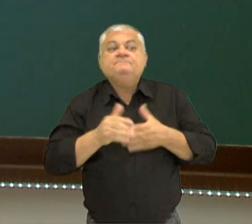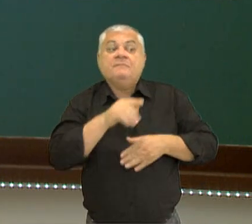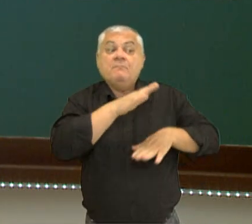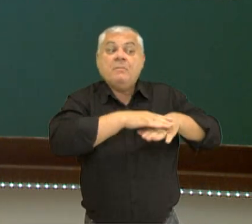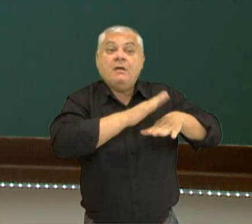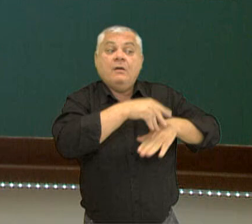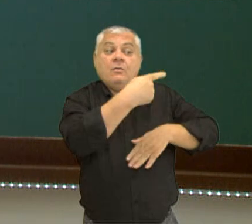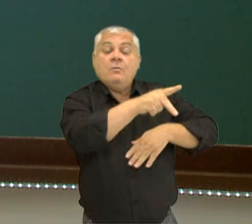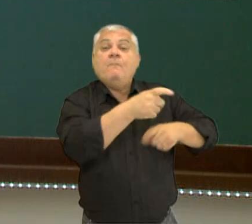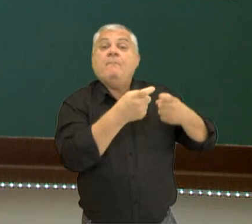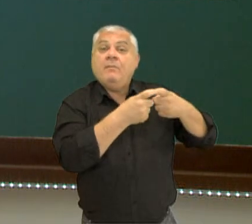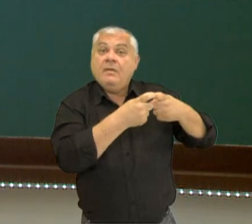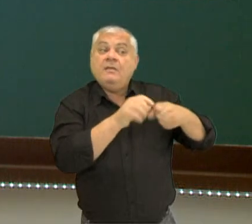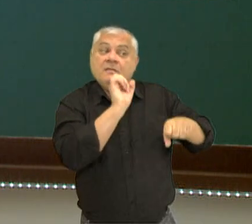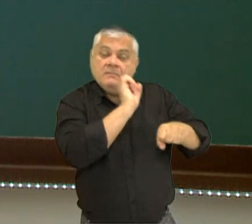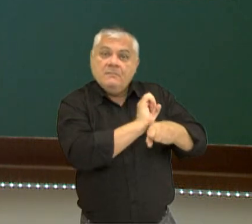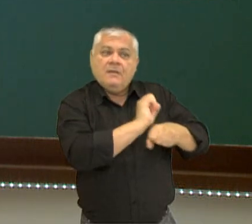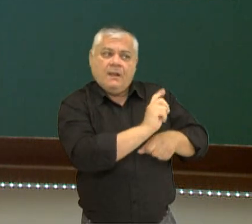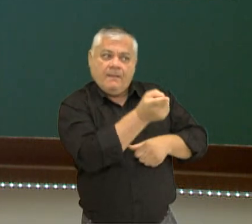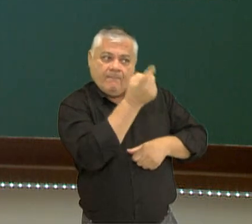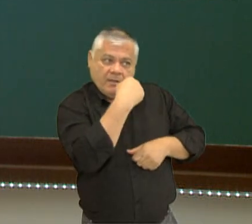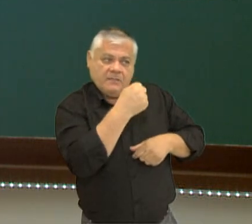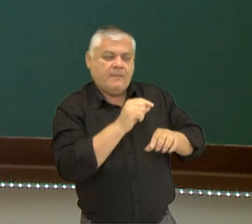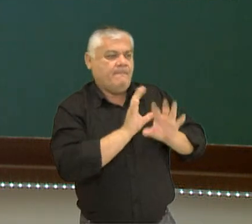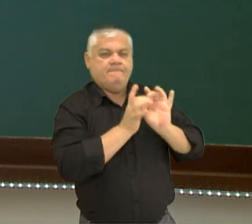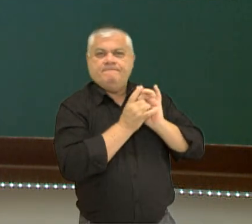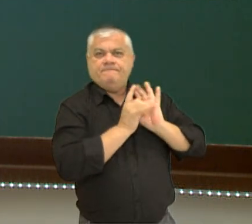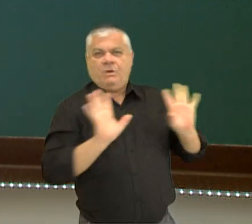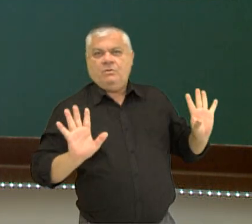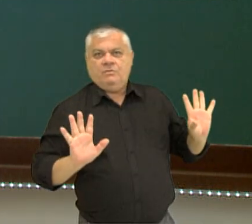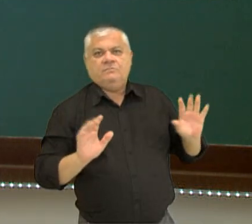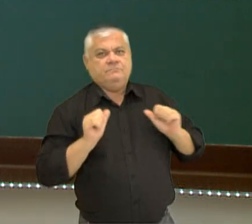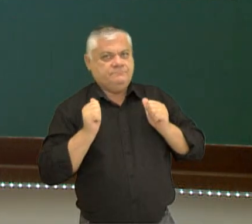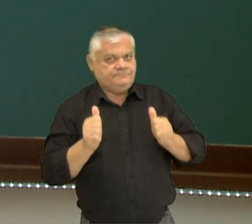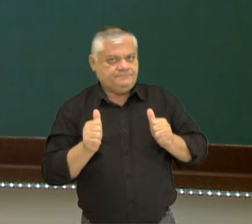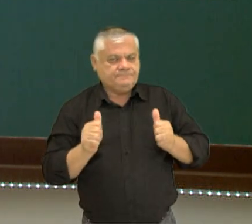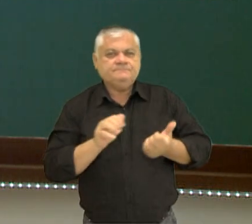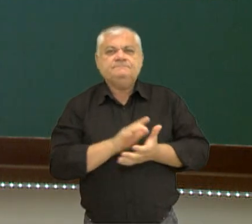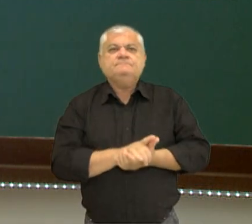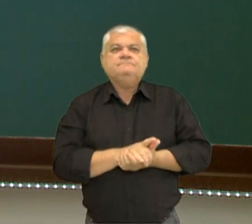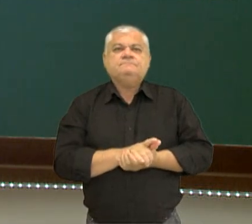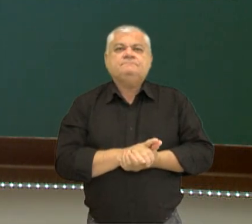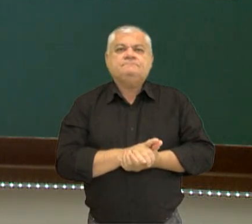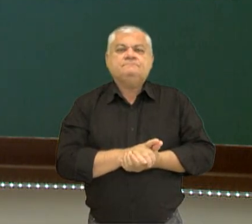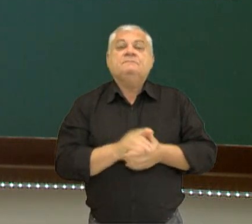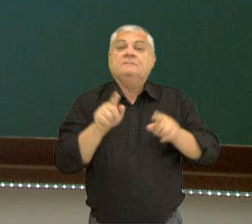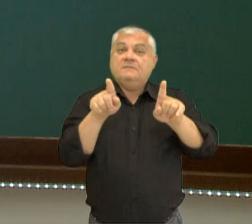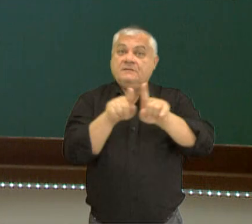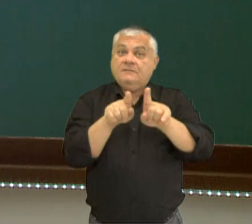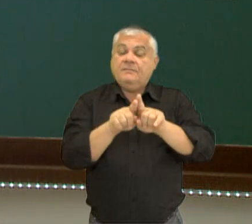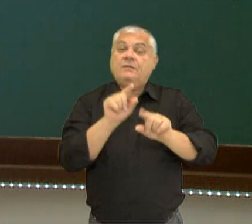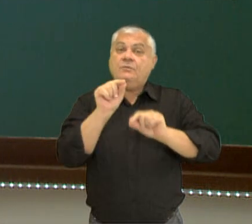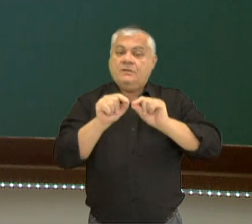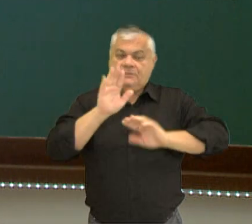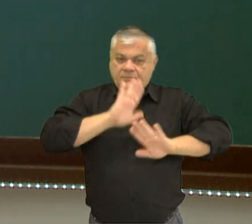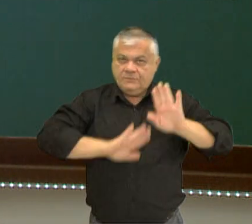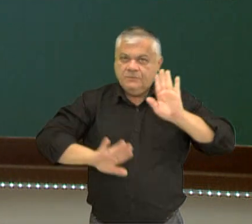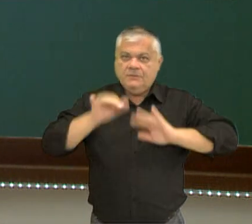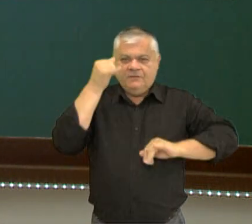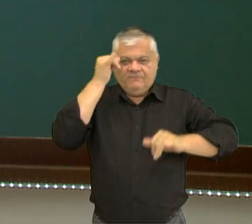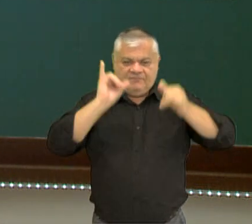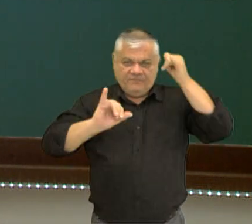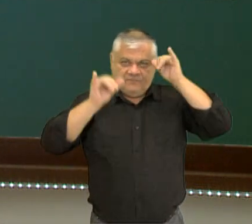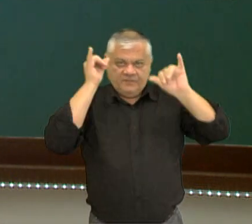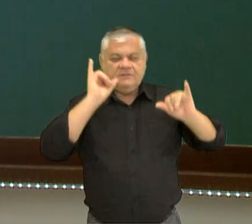saúde realmente darem alta para o paciente, tá? E aí, claro, a prevenção,